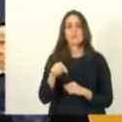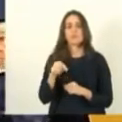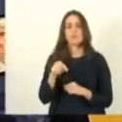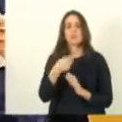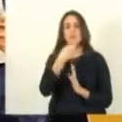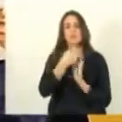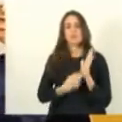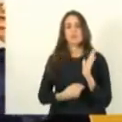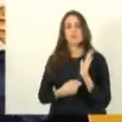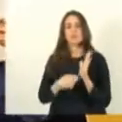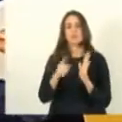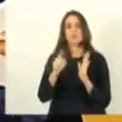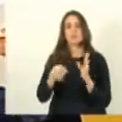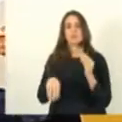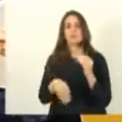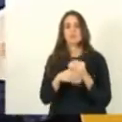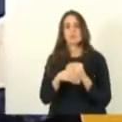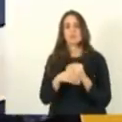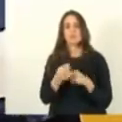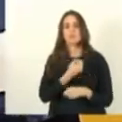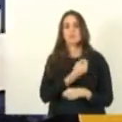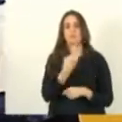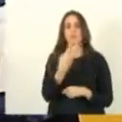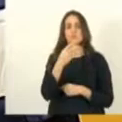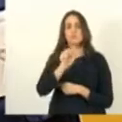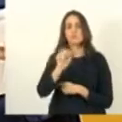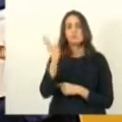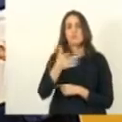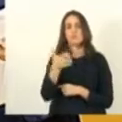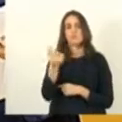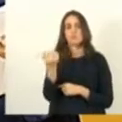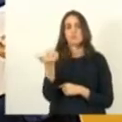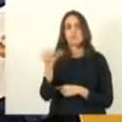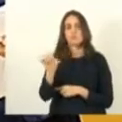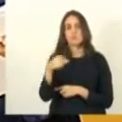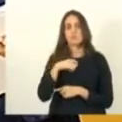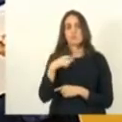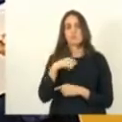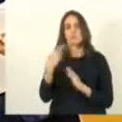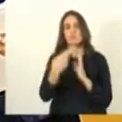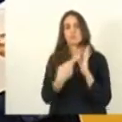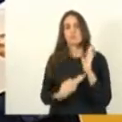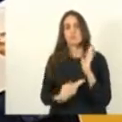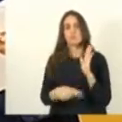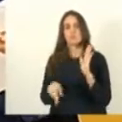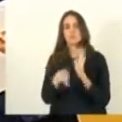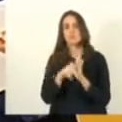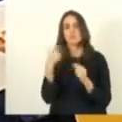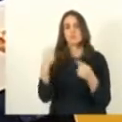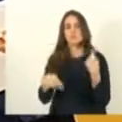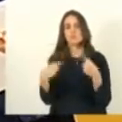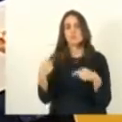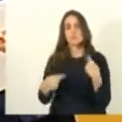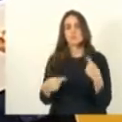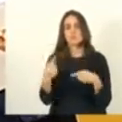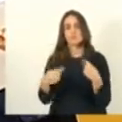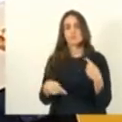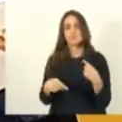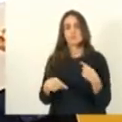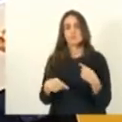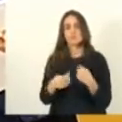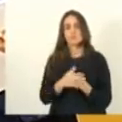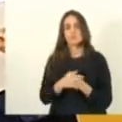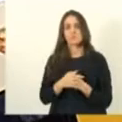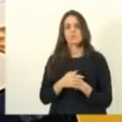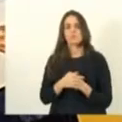lei complementar 38/2019, ela mantém todas as prerrogativas já discutidas entre a categoria, entre